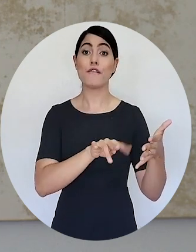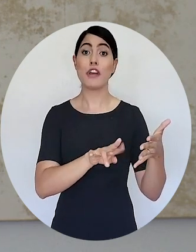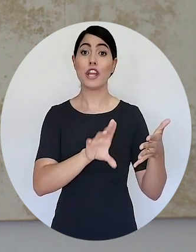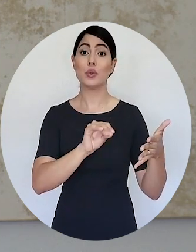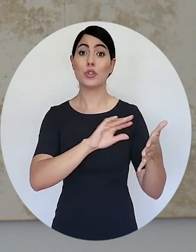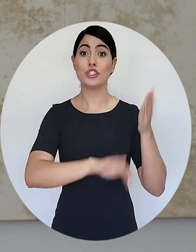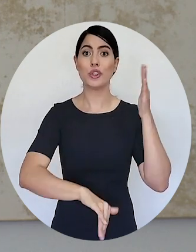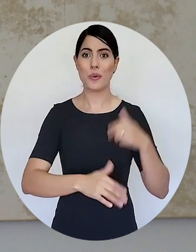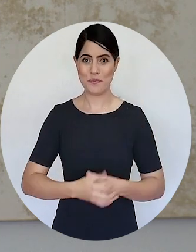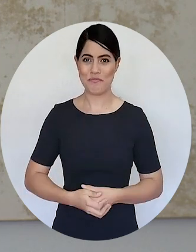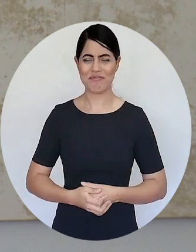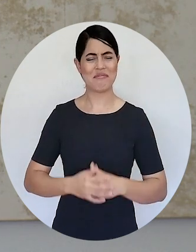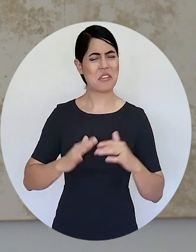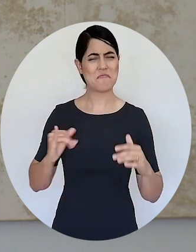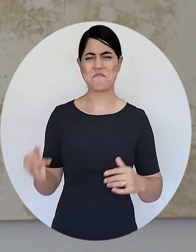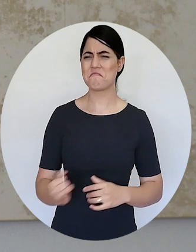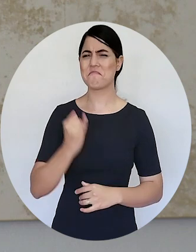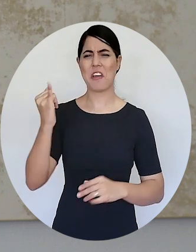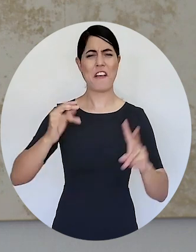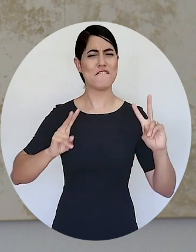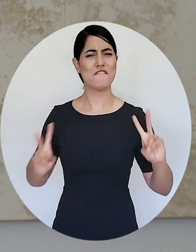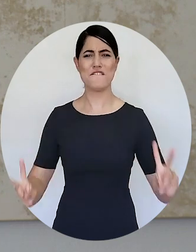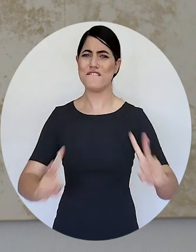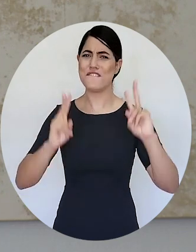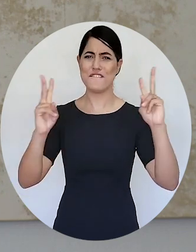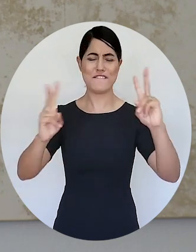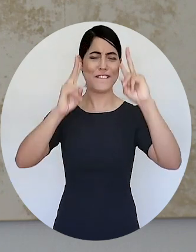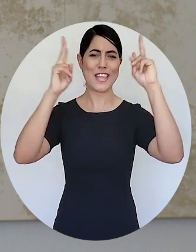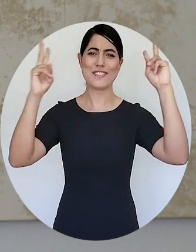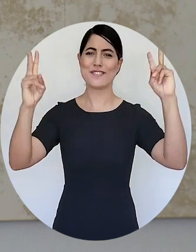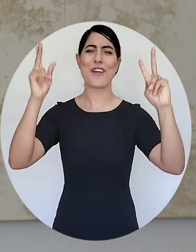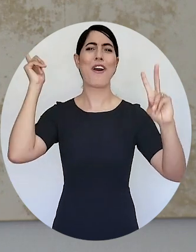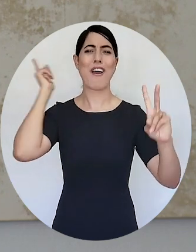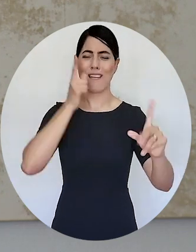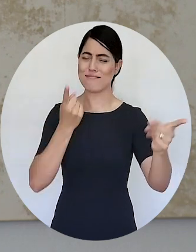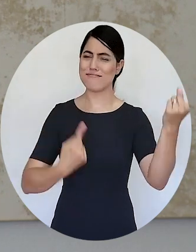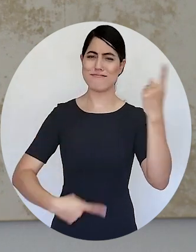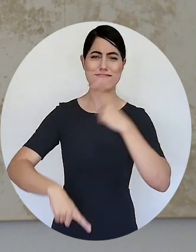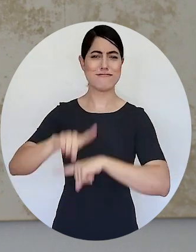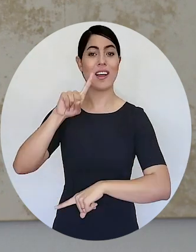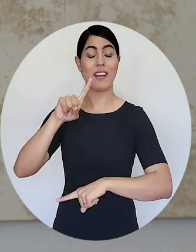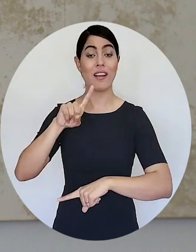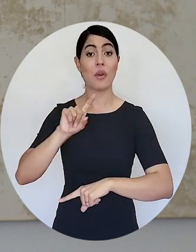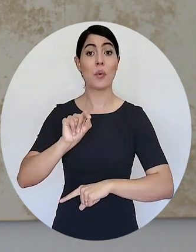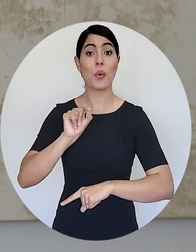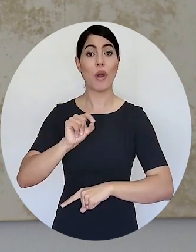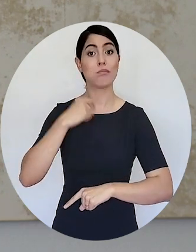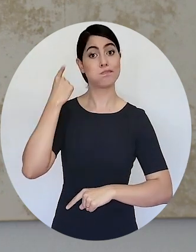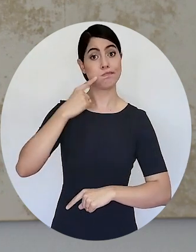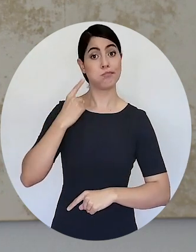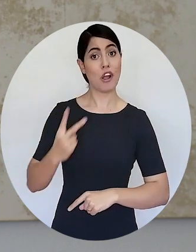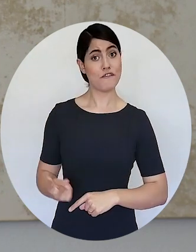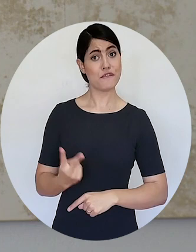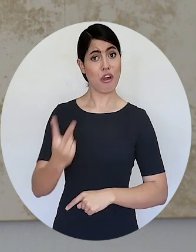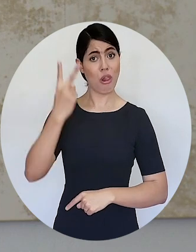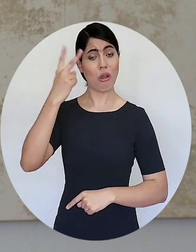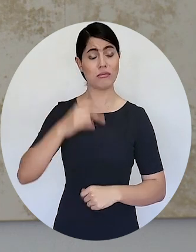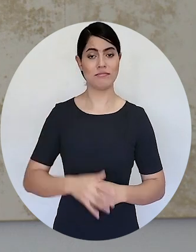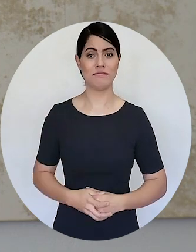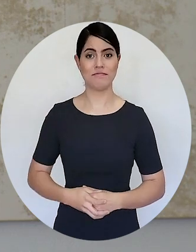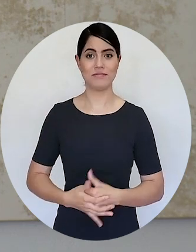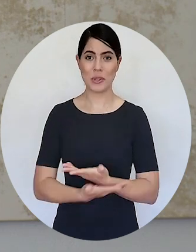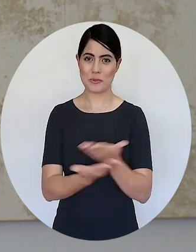uma expressiva maioria. É uma grande vitória, é uma vitória muito importante para a valorização